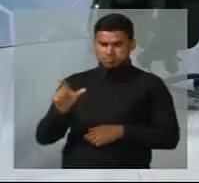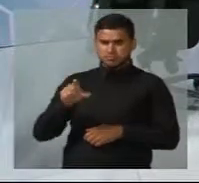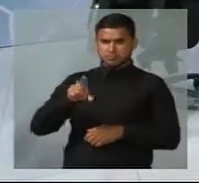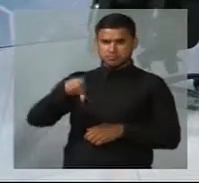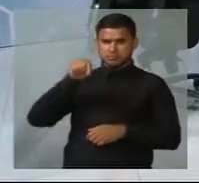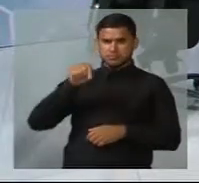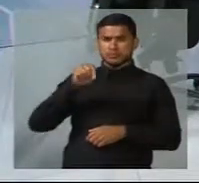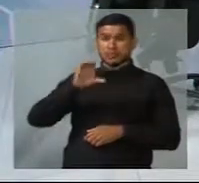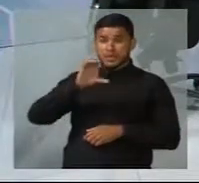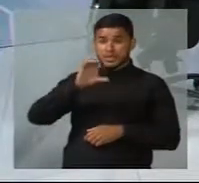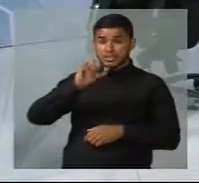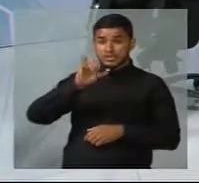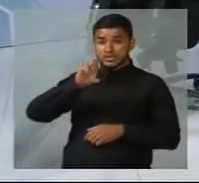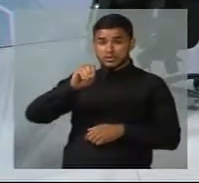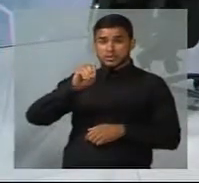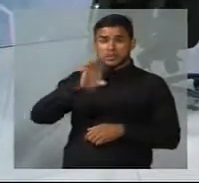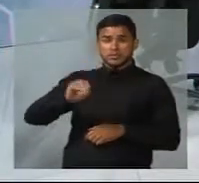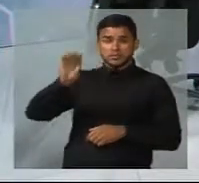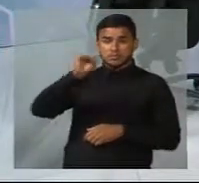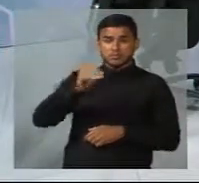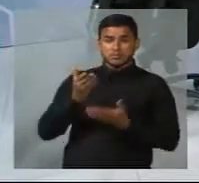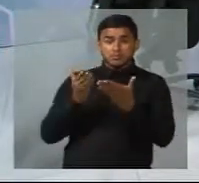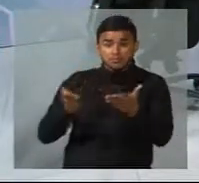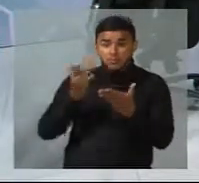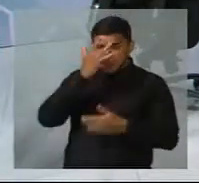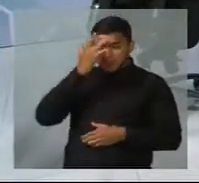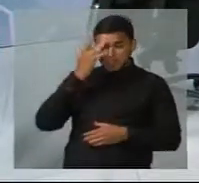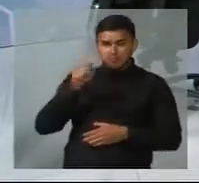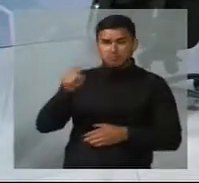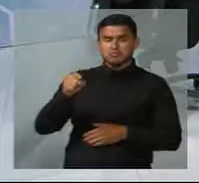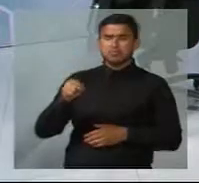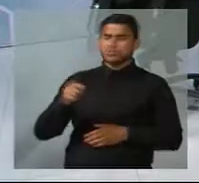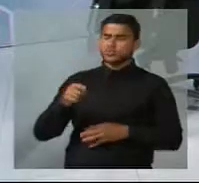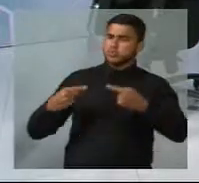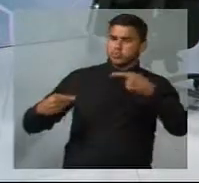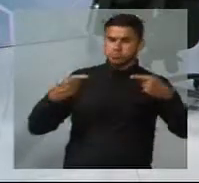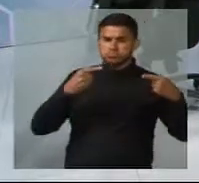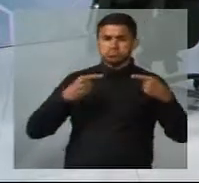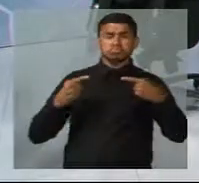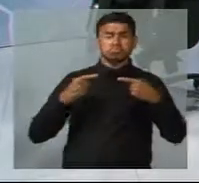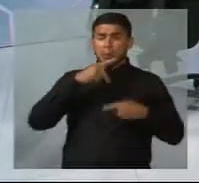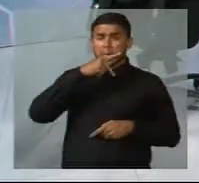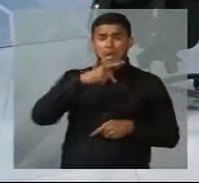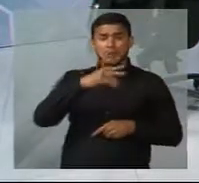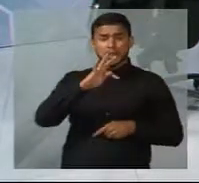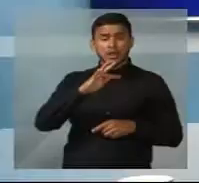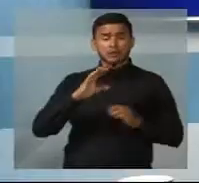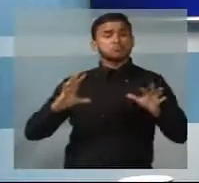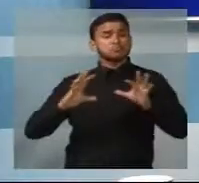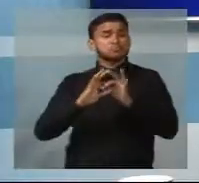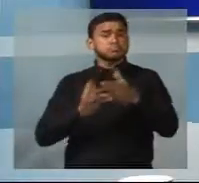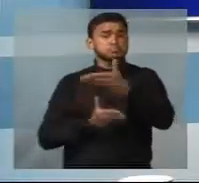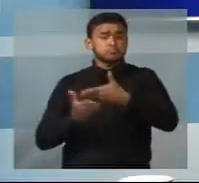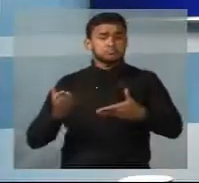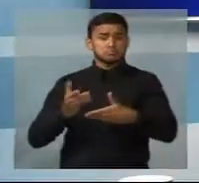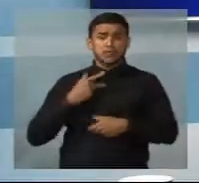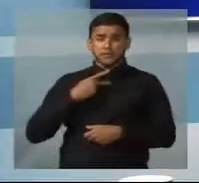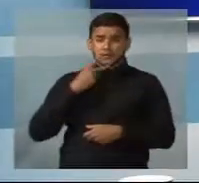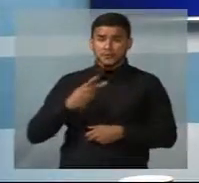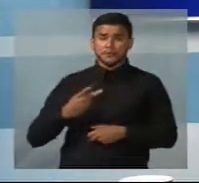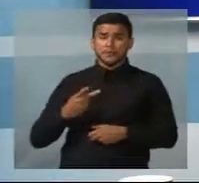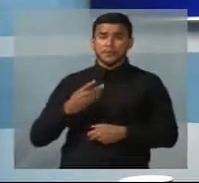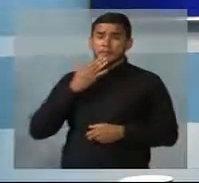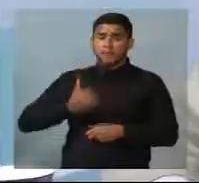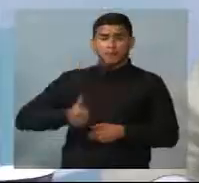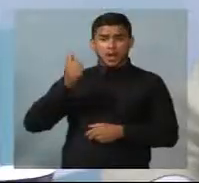caso é o Ciro Gomes, que dentre todos é o que tem maior interlocução com eles, do ponto de vista pragmático, não seria a sobrevida